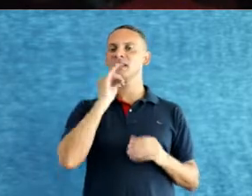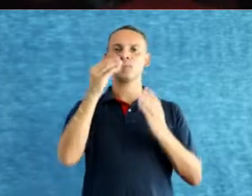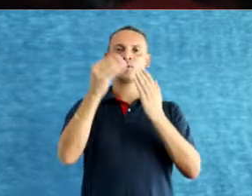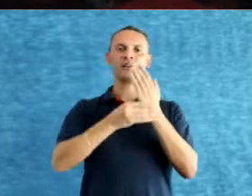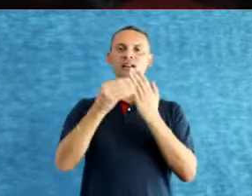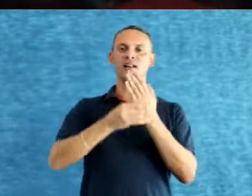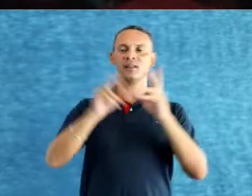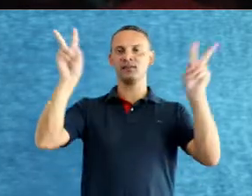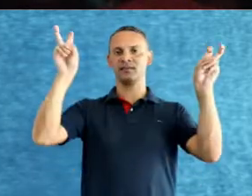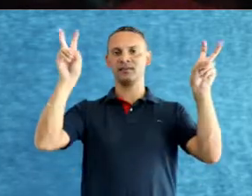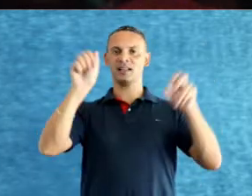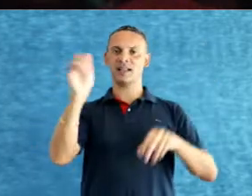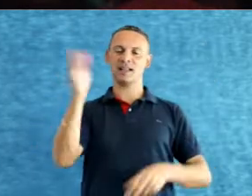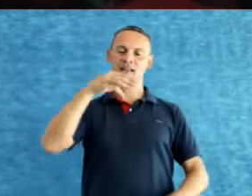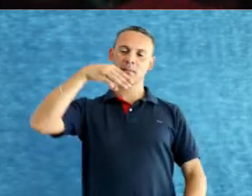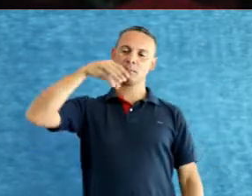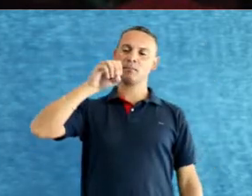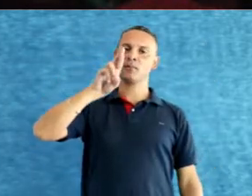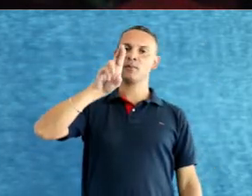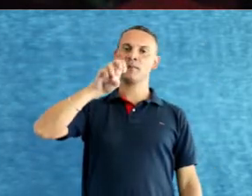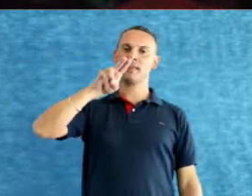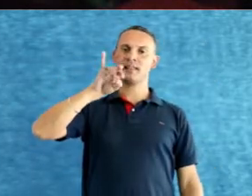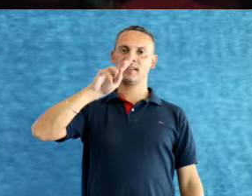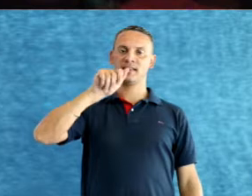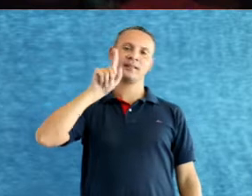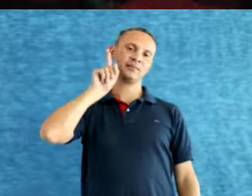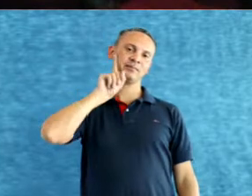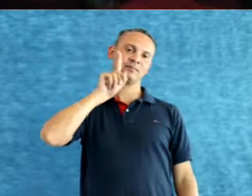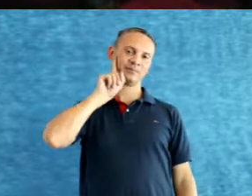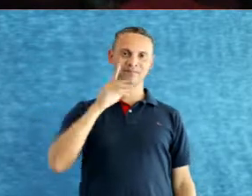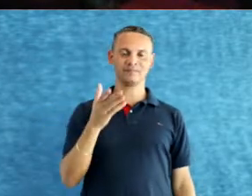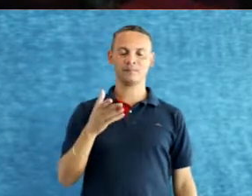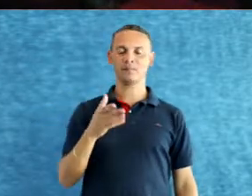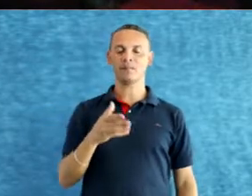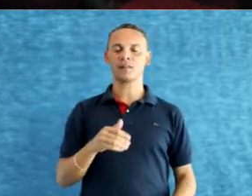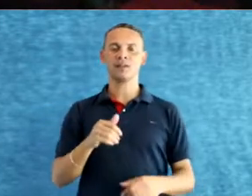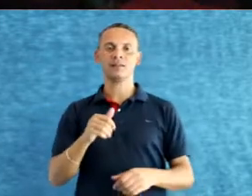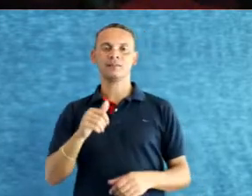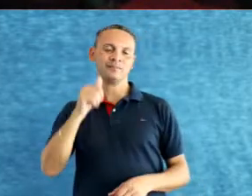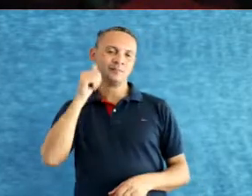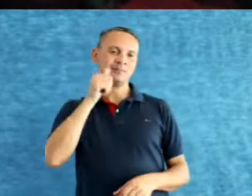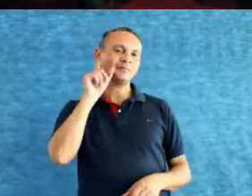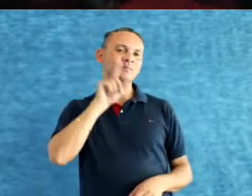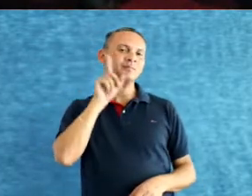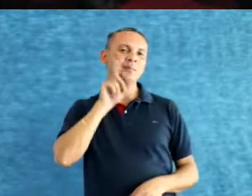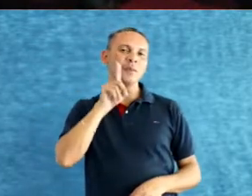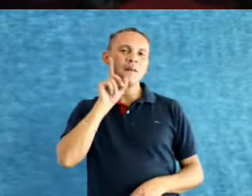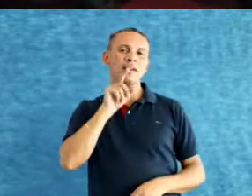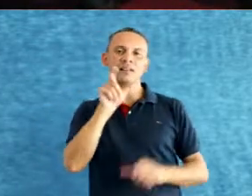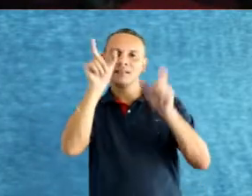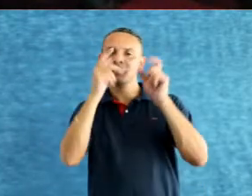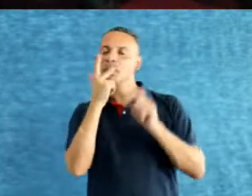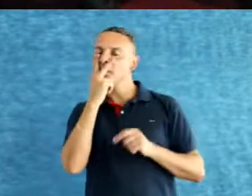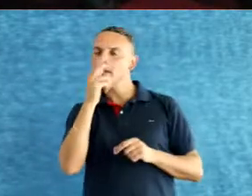uma descrição assim de uma moça muito diferente, ousada e diferente. Aí o colega fala assim, mas ela já leu Os Direitos das